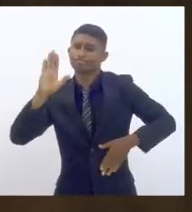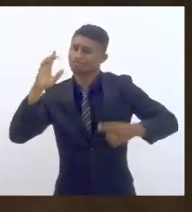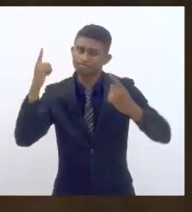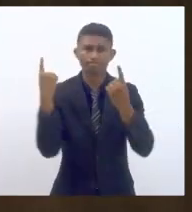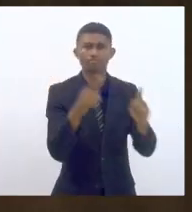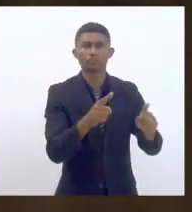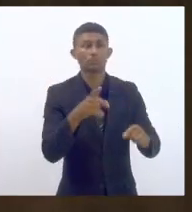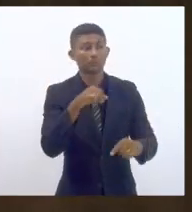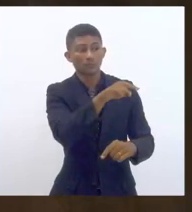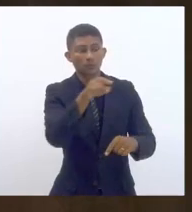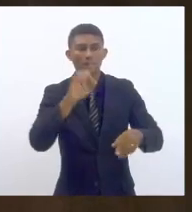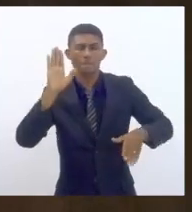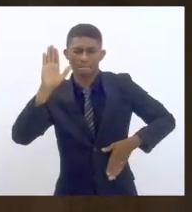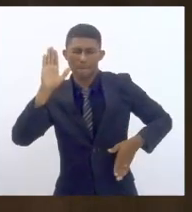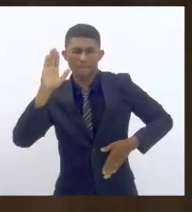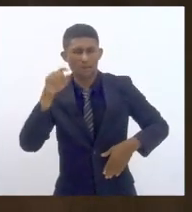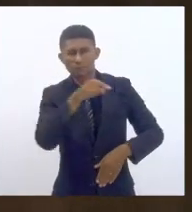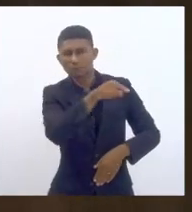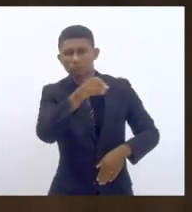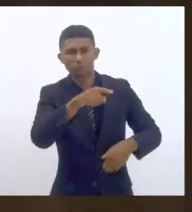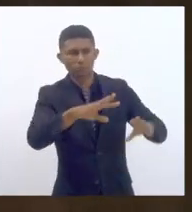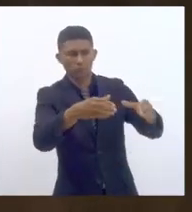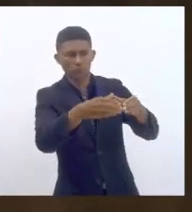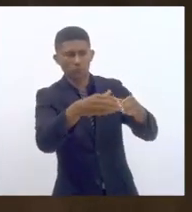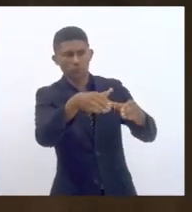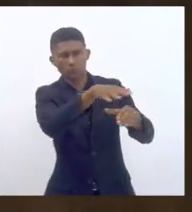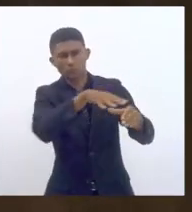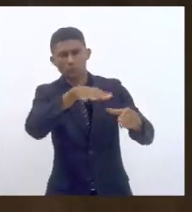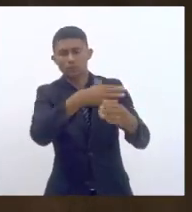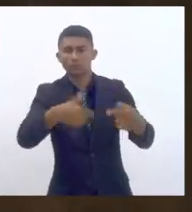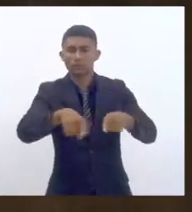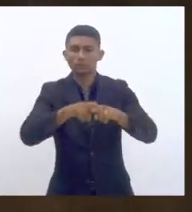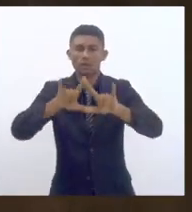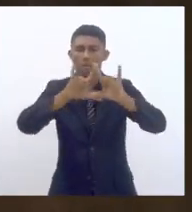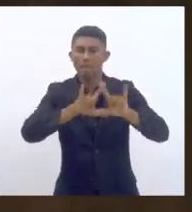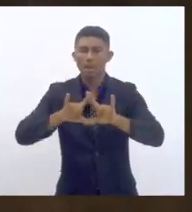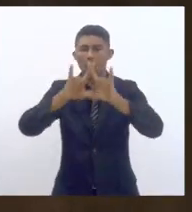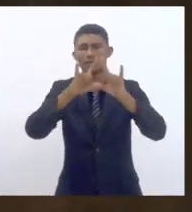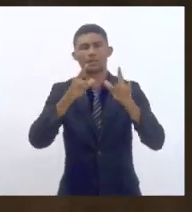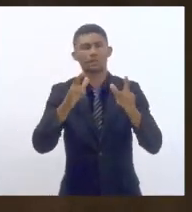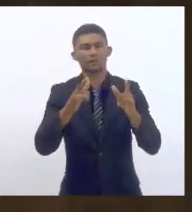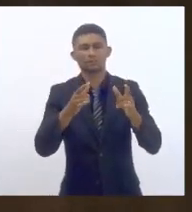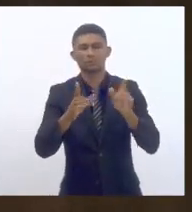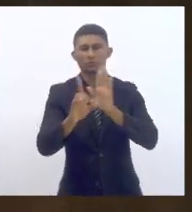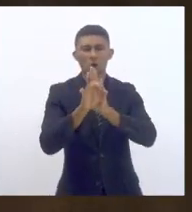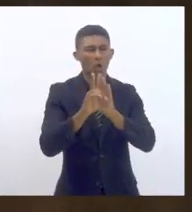Se os bandidos do crime organizado, das milícias, do narcotráfico, não